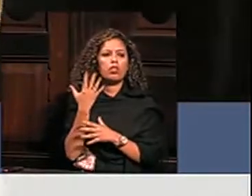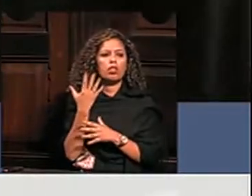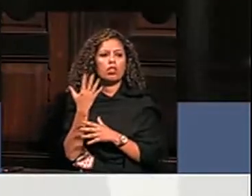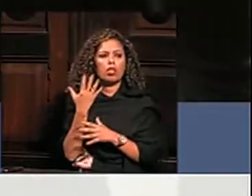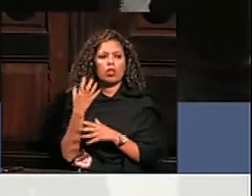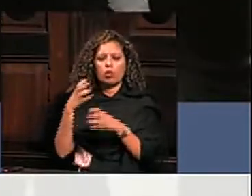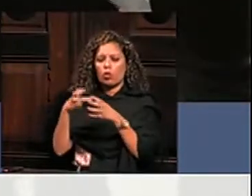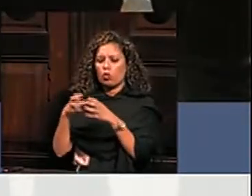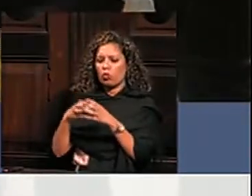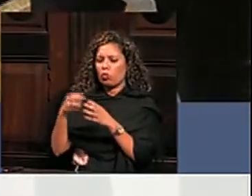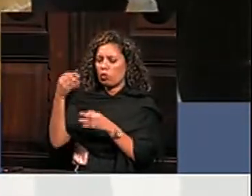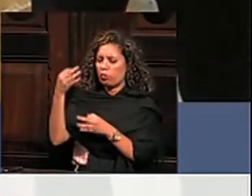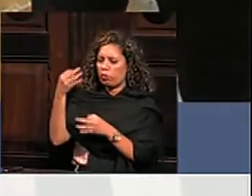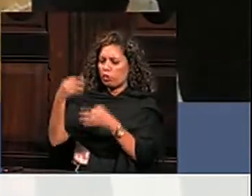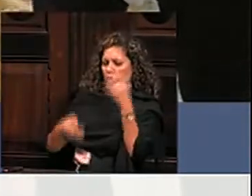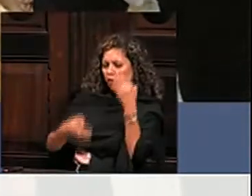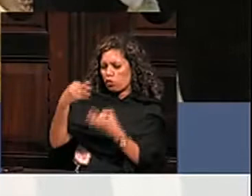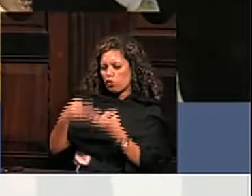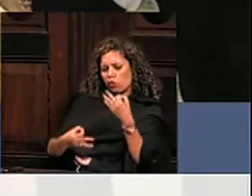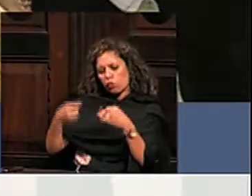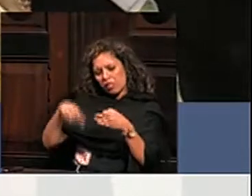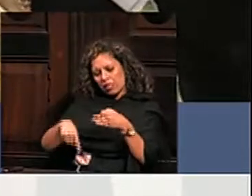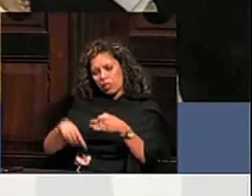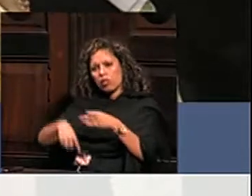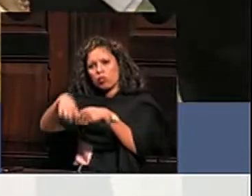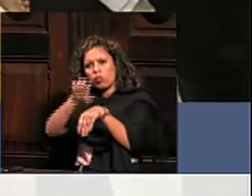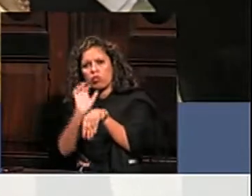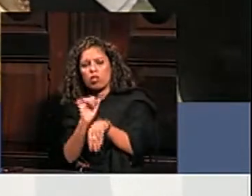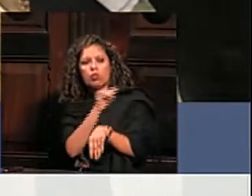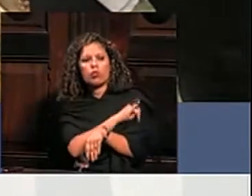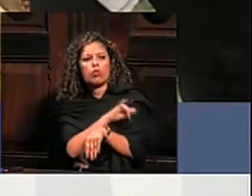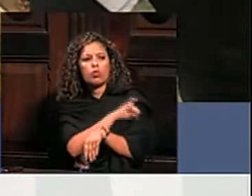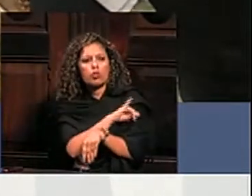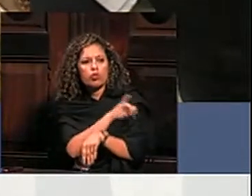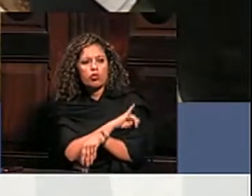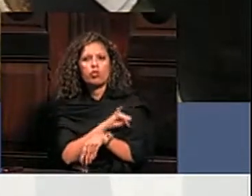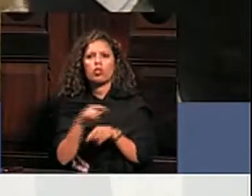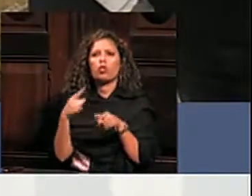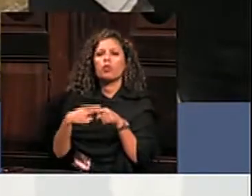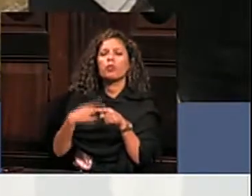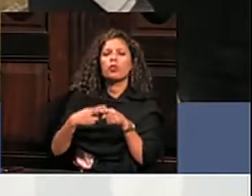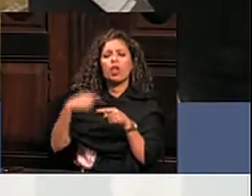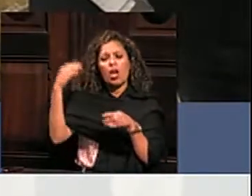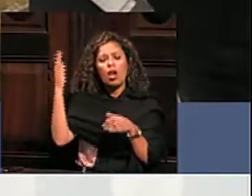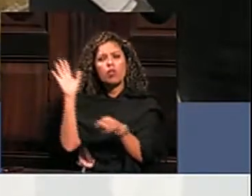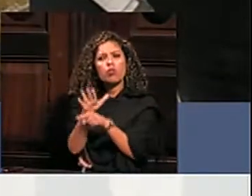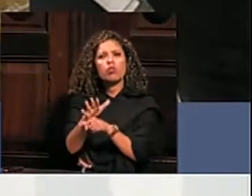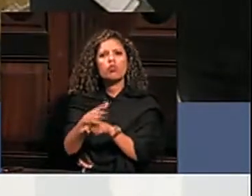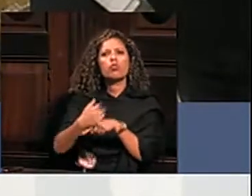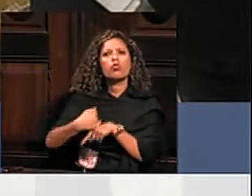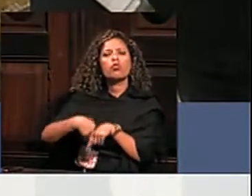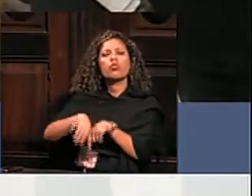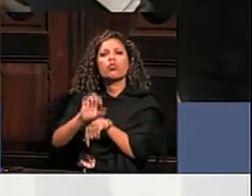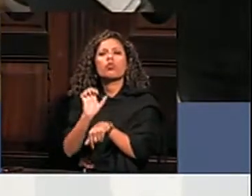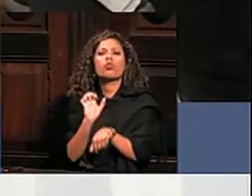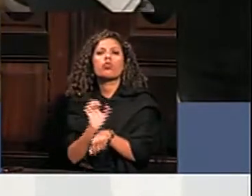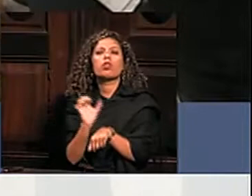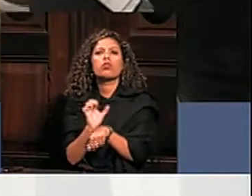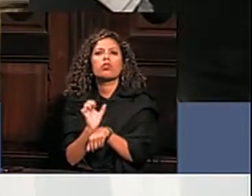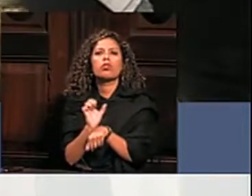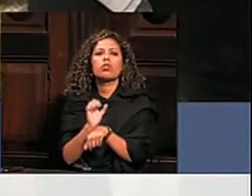Controladoria Geral do Estado, porque fortalece o corpo